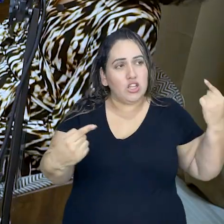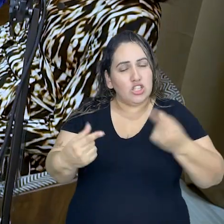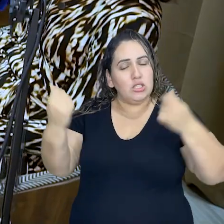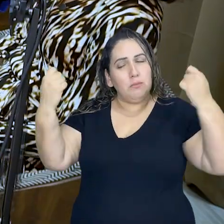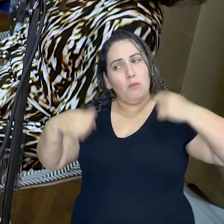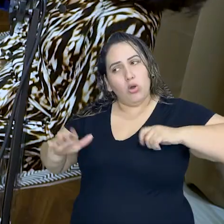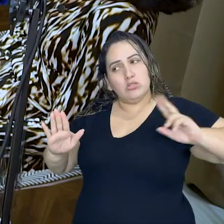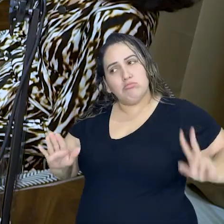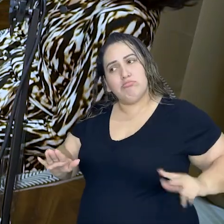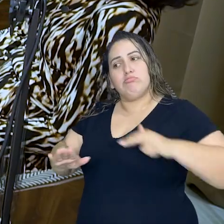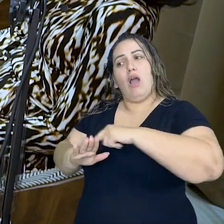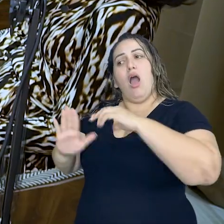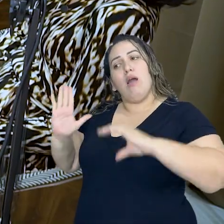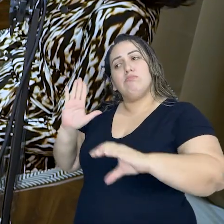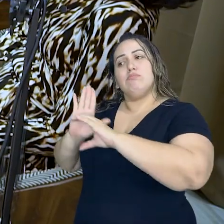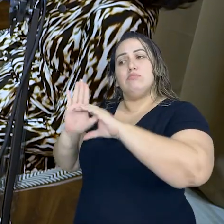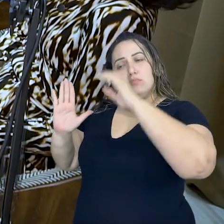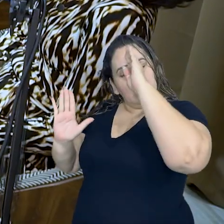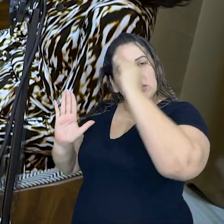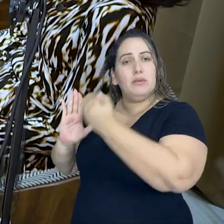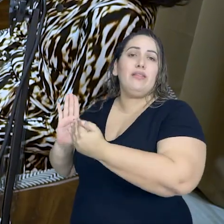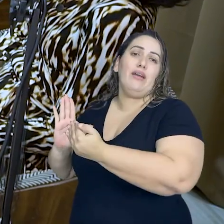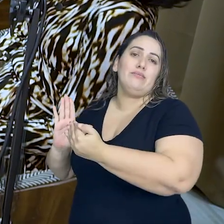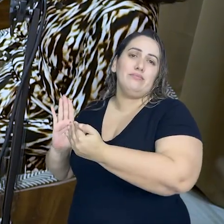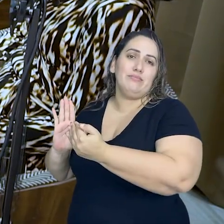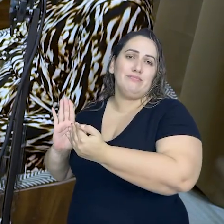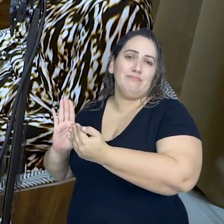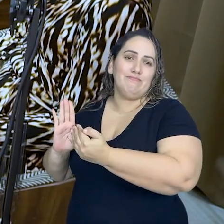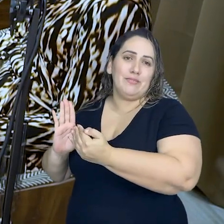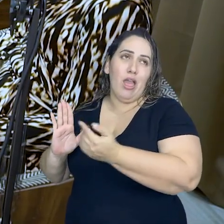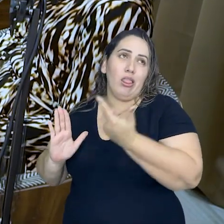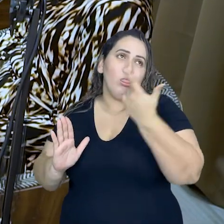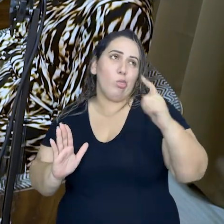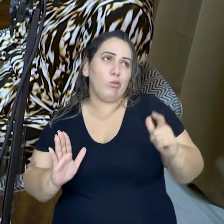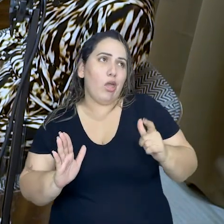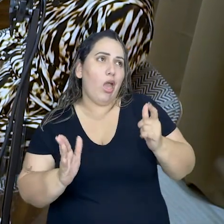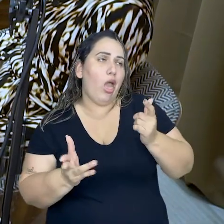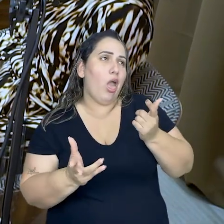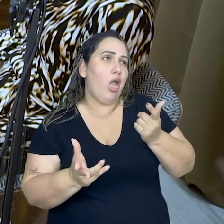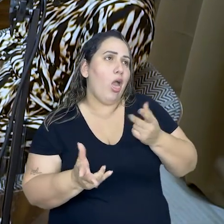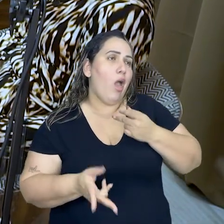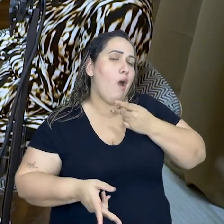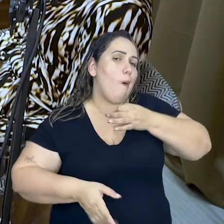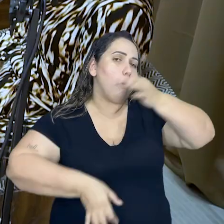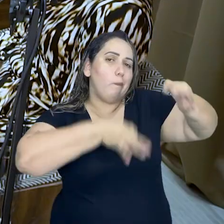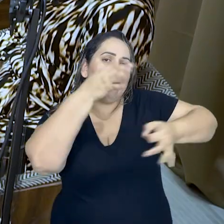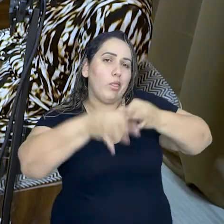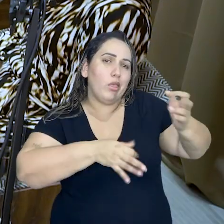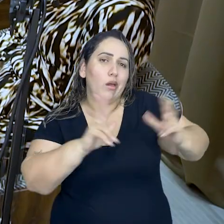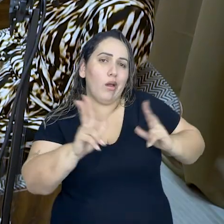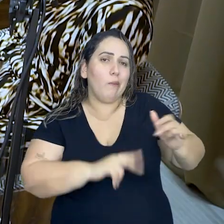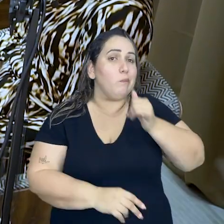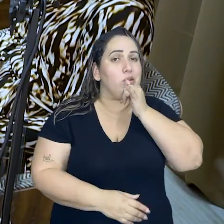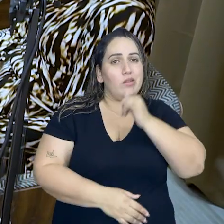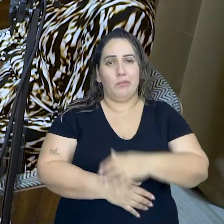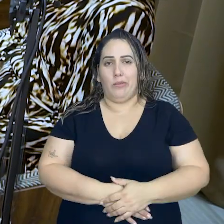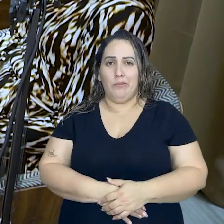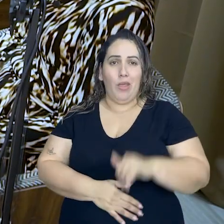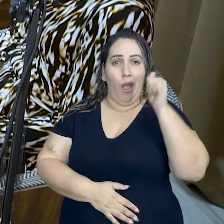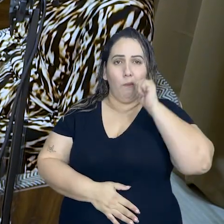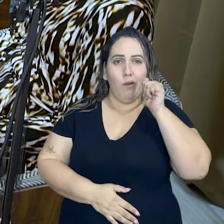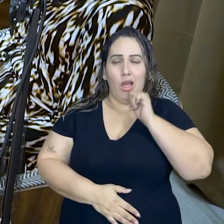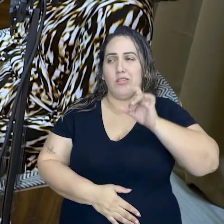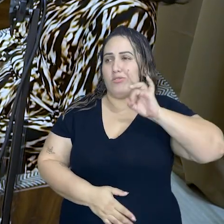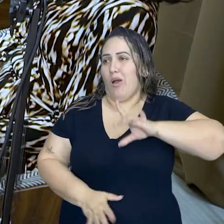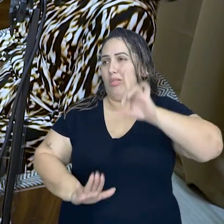peraí, só um pouquinho, sororidade, como eu adoro aqui o papo entre nós. Que a gente vive num país onde